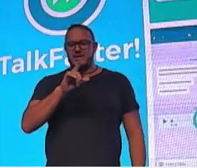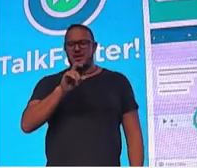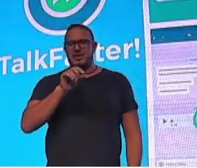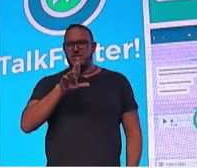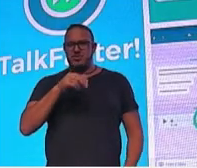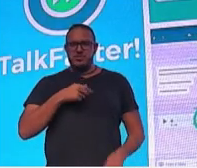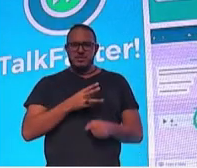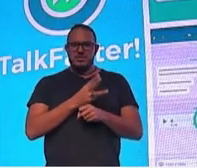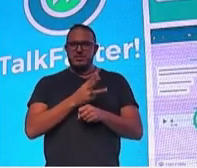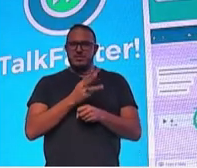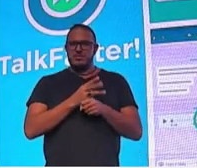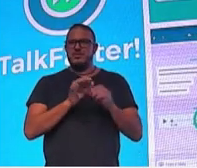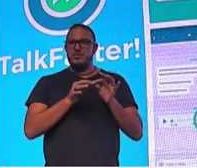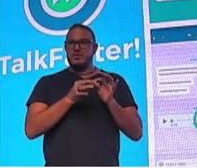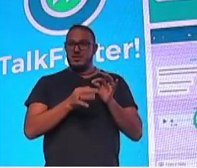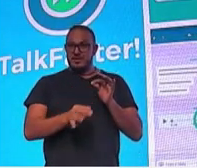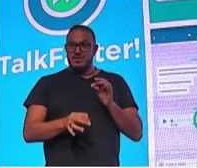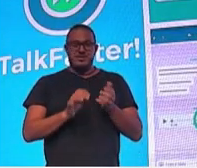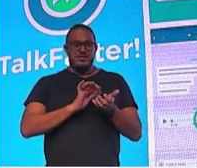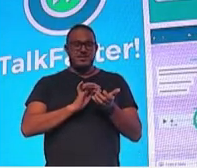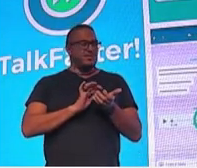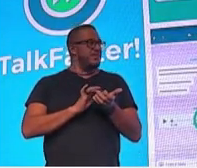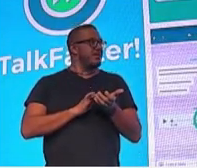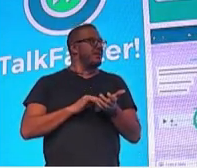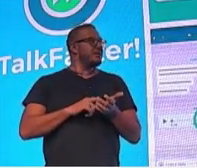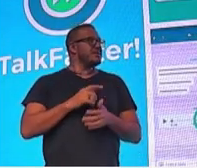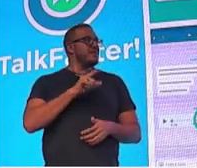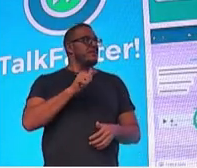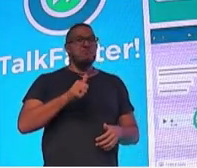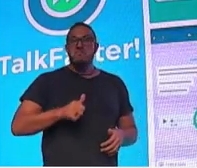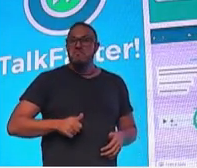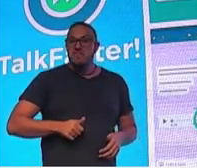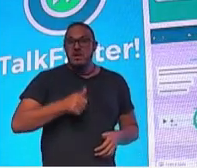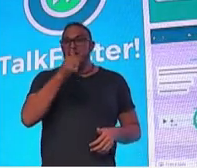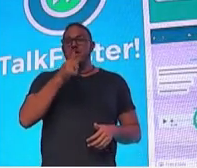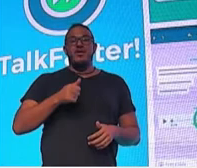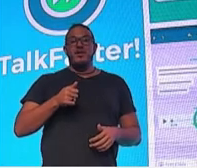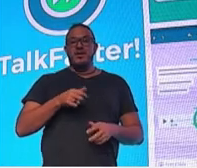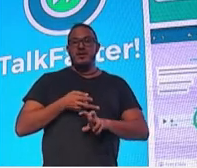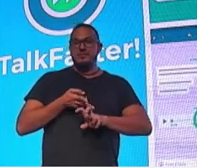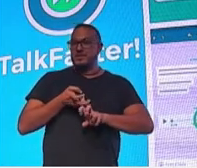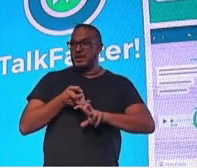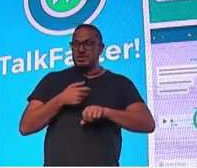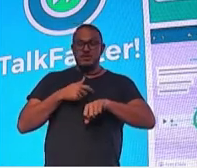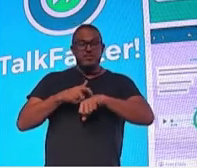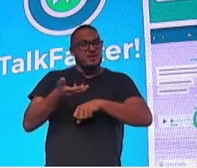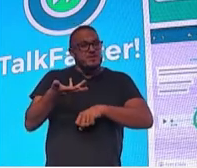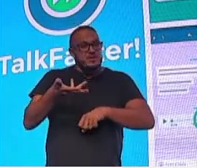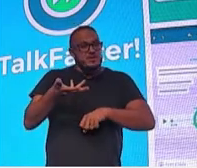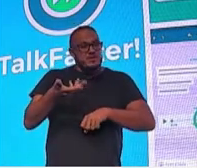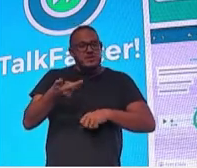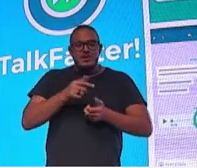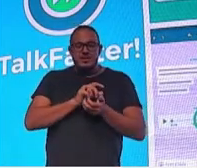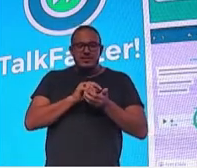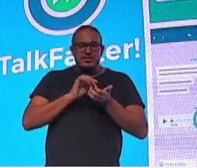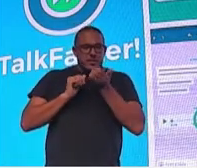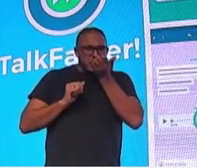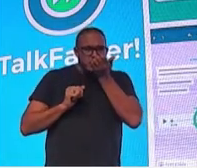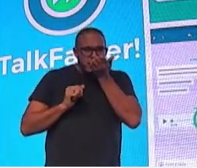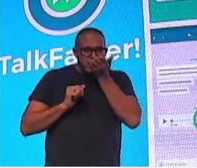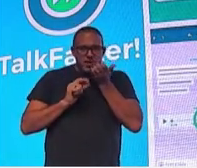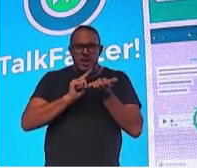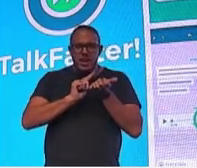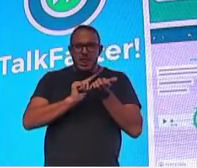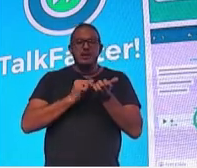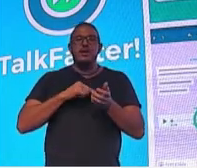WhatsApp para quem tem Android. Anota esse aplicativo, é o melhor aplicativo para acelerar áudio de WhatsApp. Dentro do seu WhatsApp,